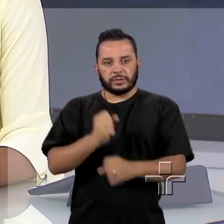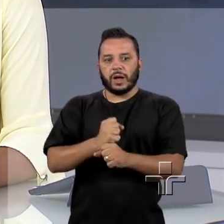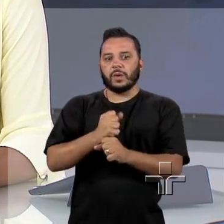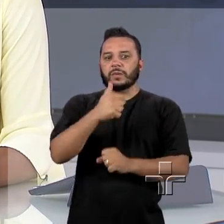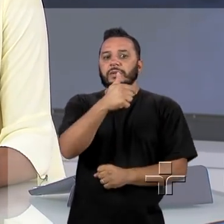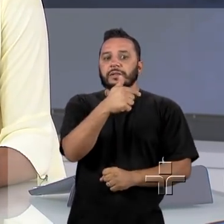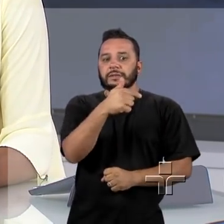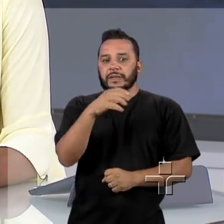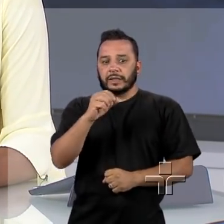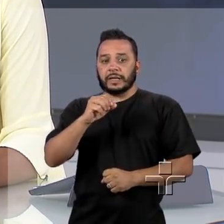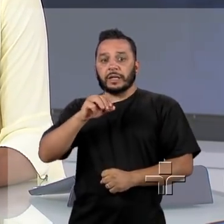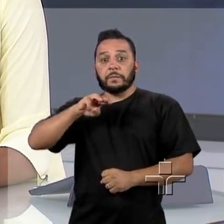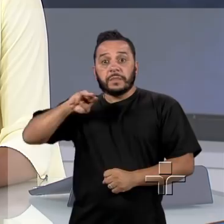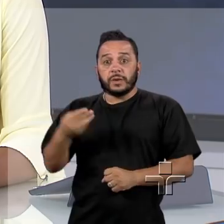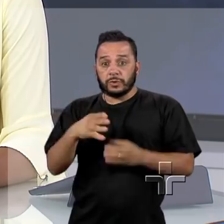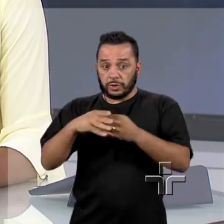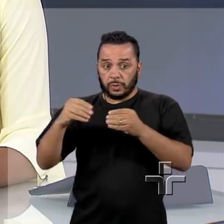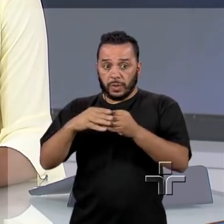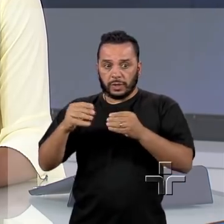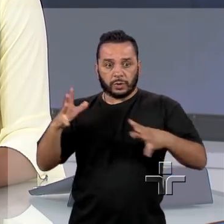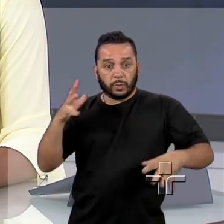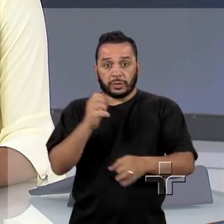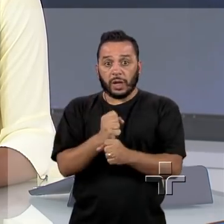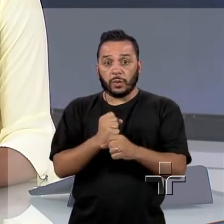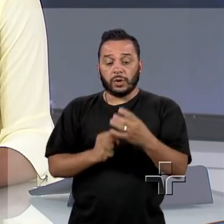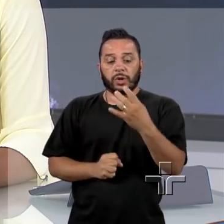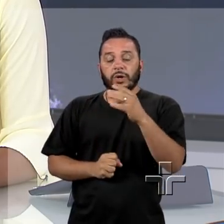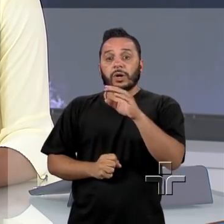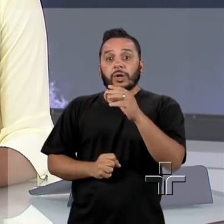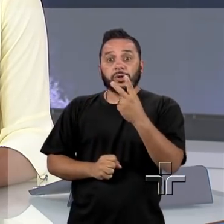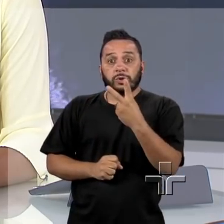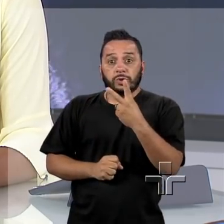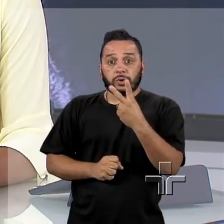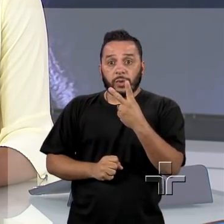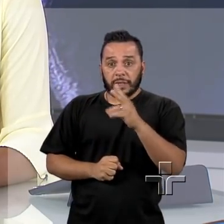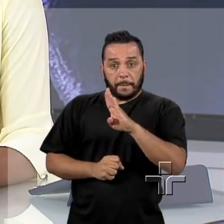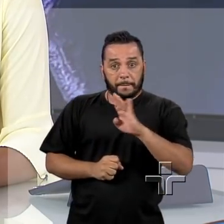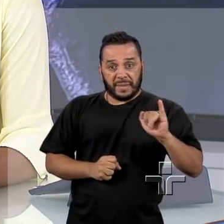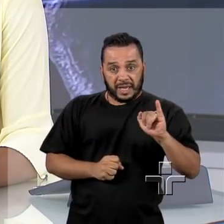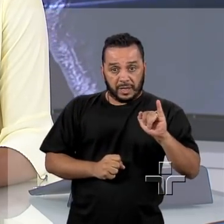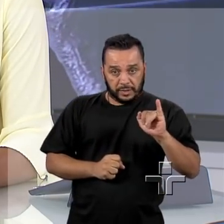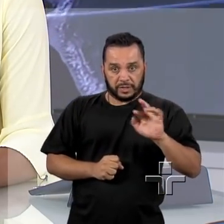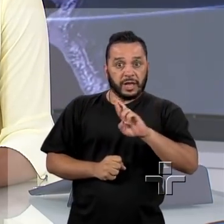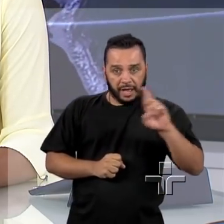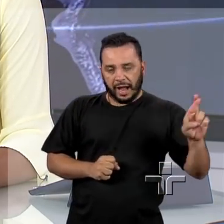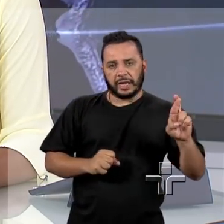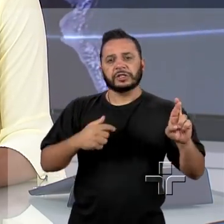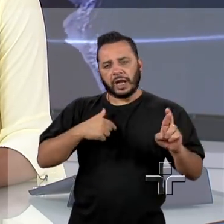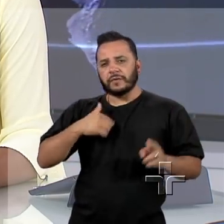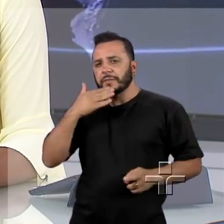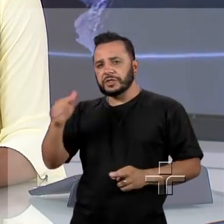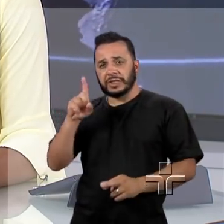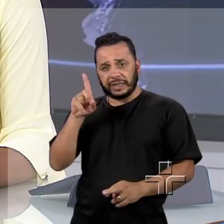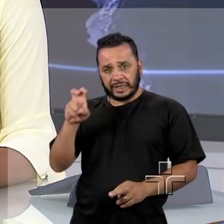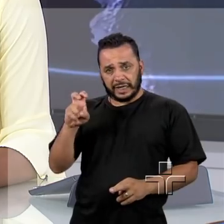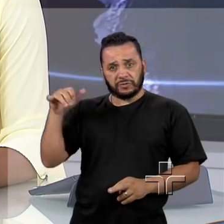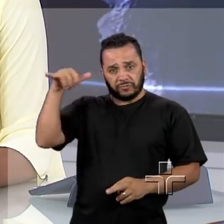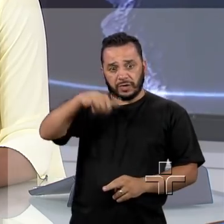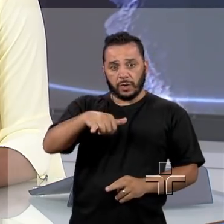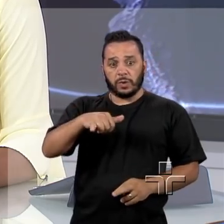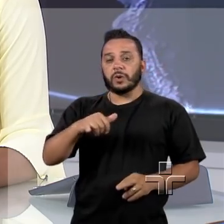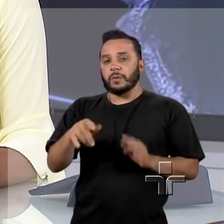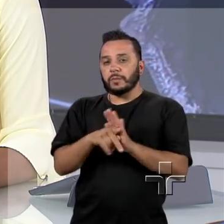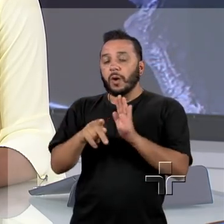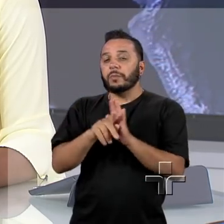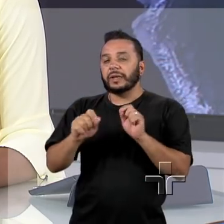empresa brasileira, cerca de 2 bilhões e meio de reais. Foram encomendados 15 jatos do modelo 175, que